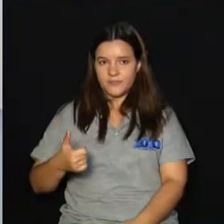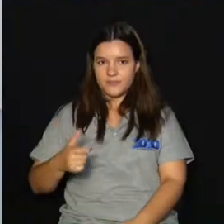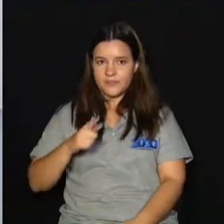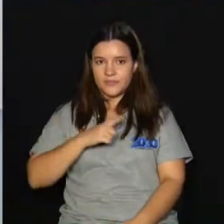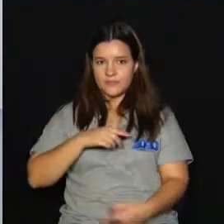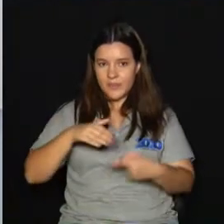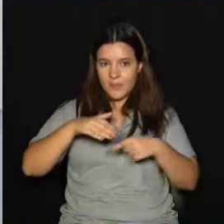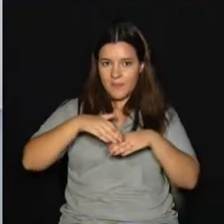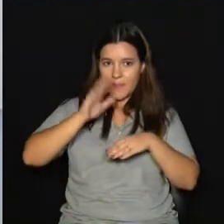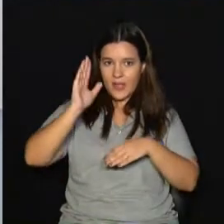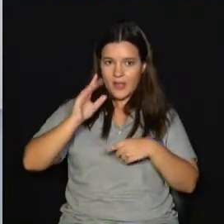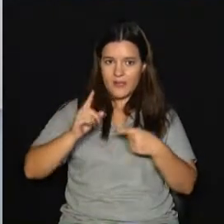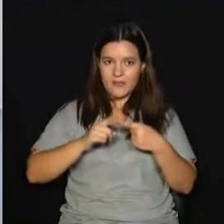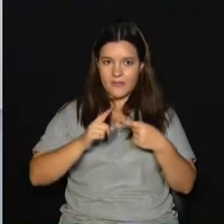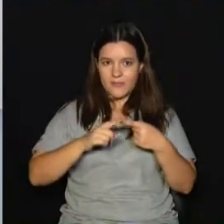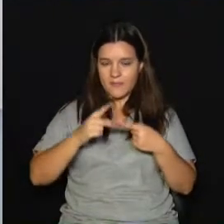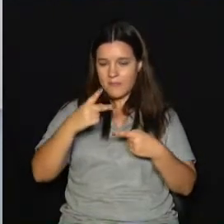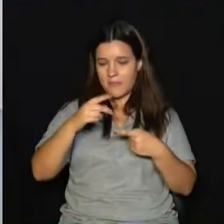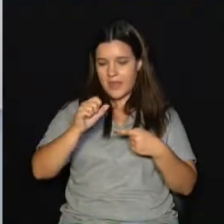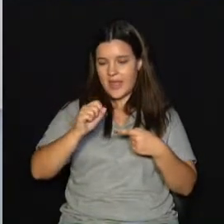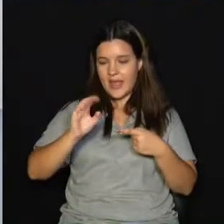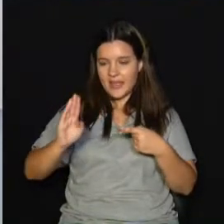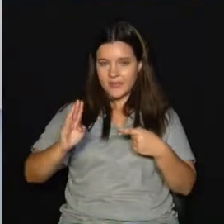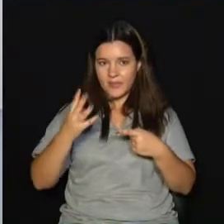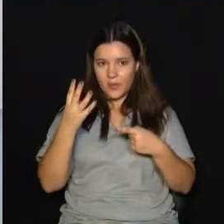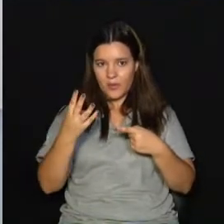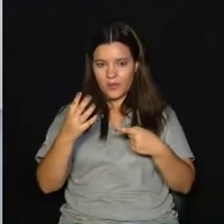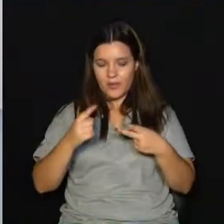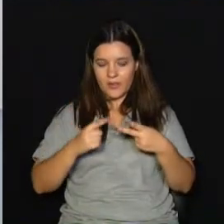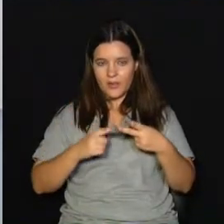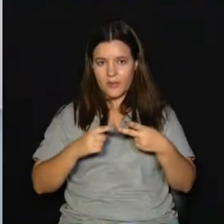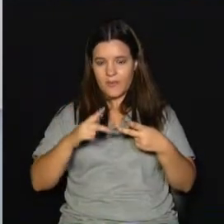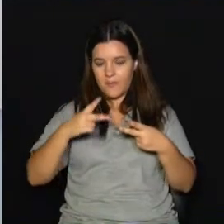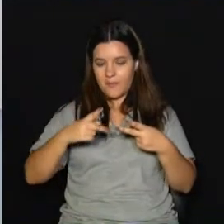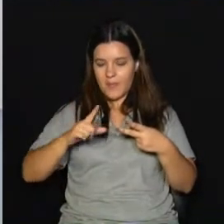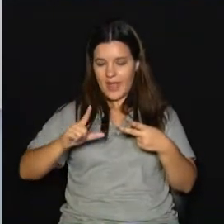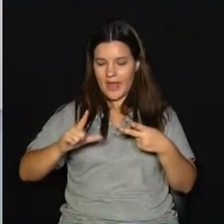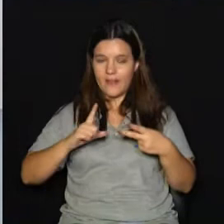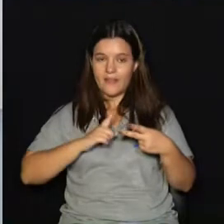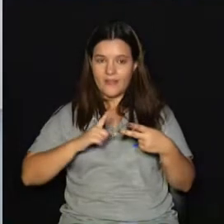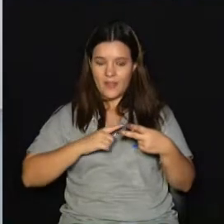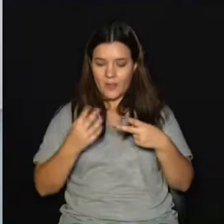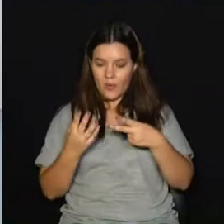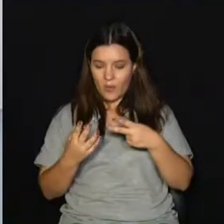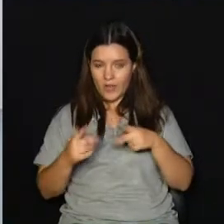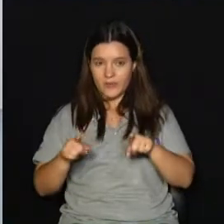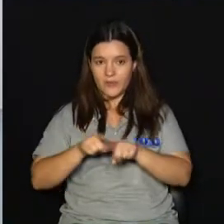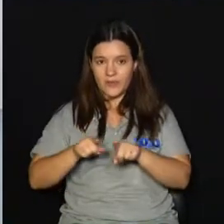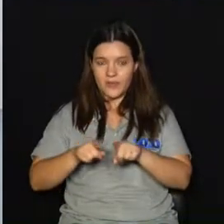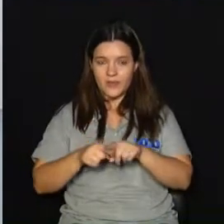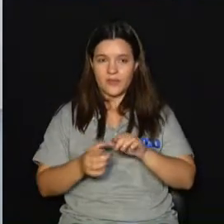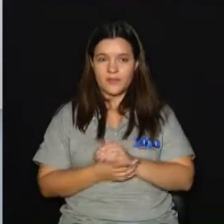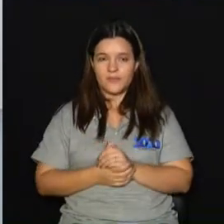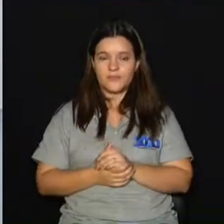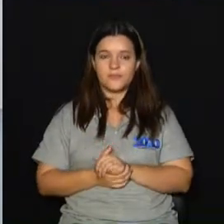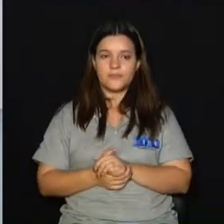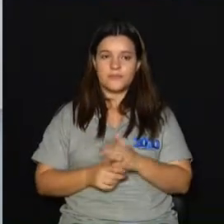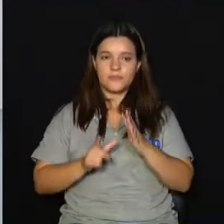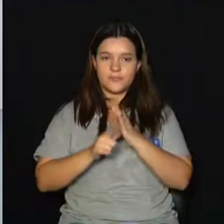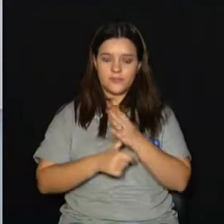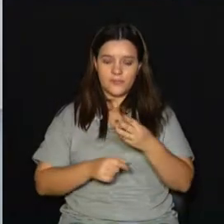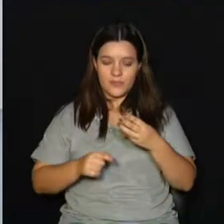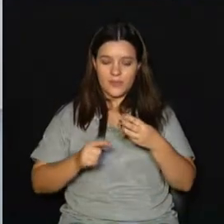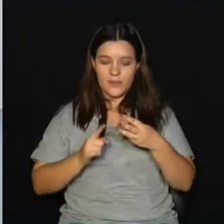bancadas: PSB, com 4 parlamentares, e o PL também com 4 parlamentares. Aí, em seguida, o PT